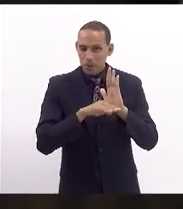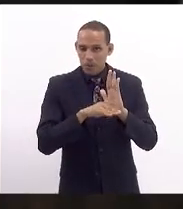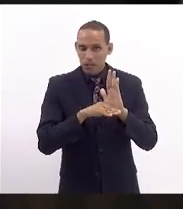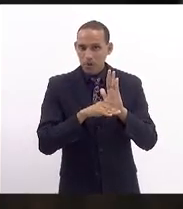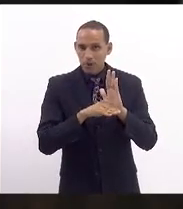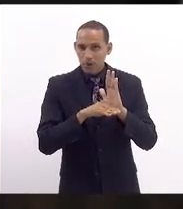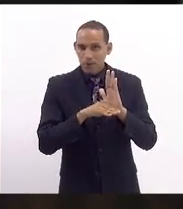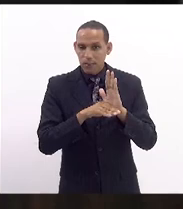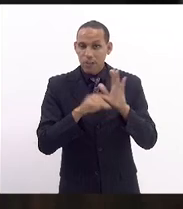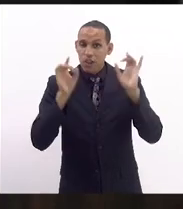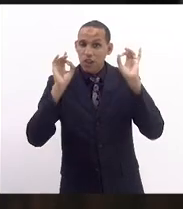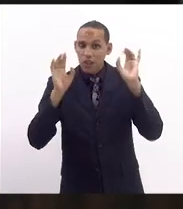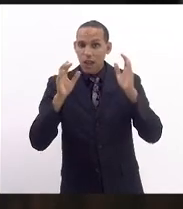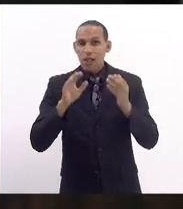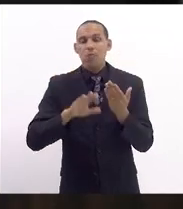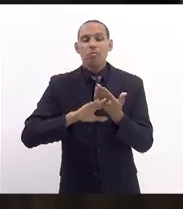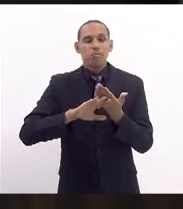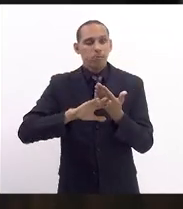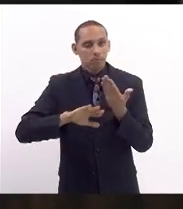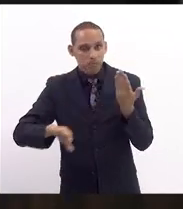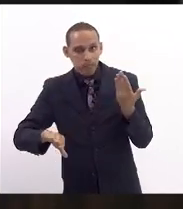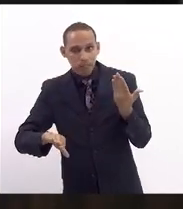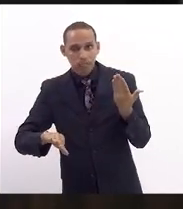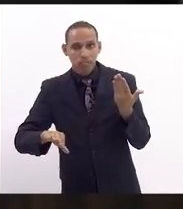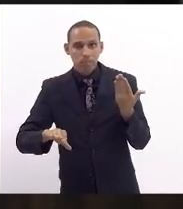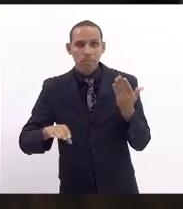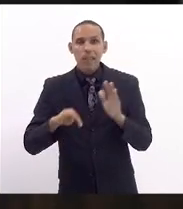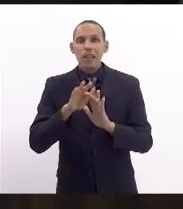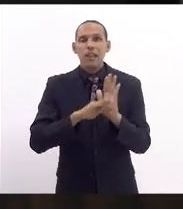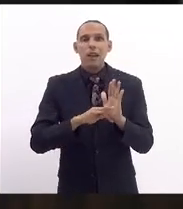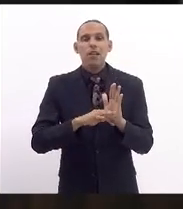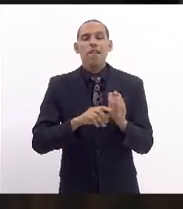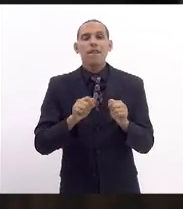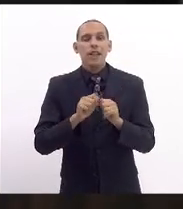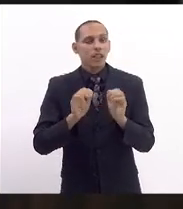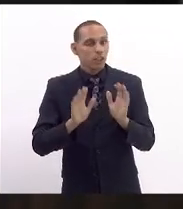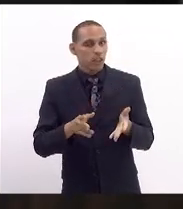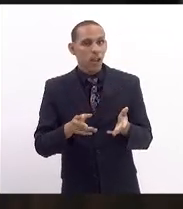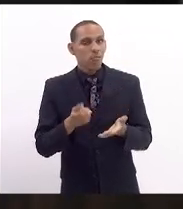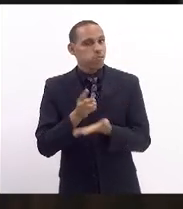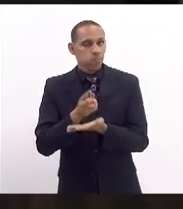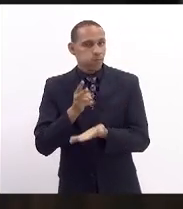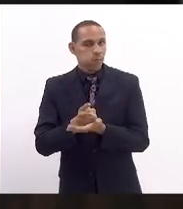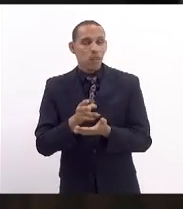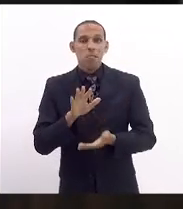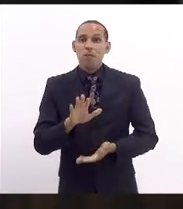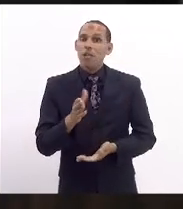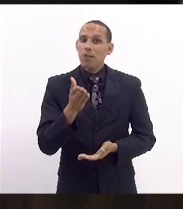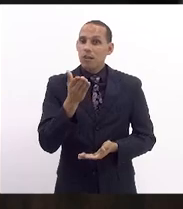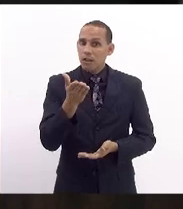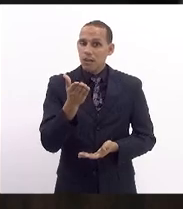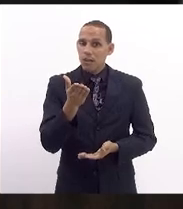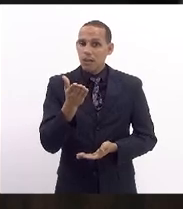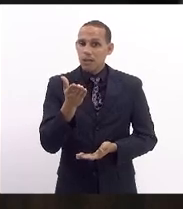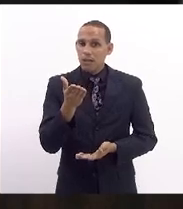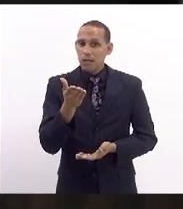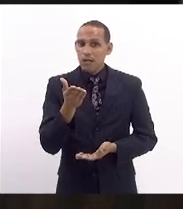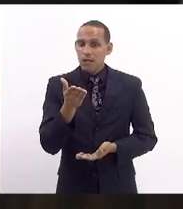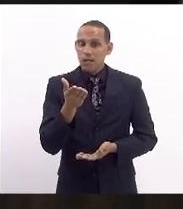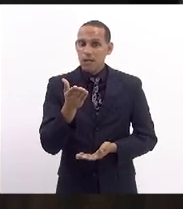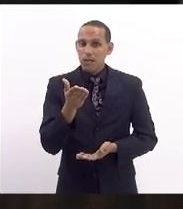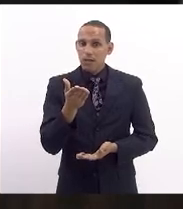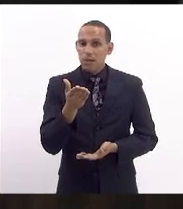rejeitar o destaque vai ficar o texto que foi feito agora a vossa excelência não fez comigo